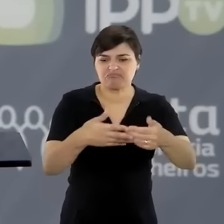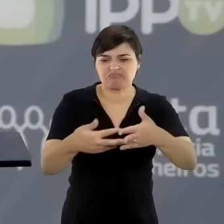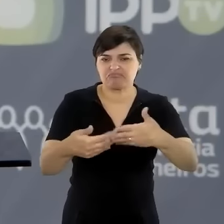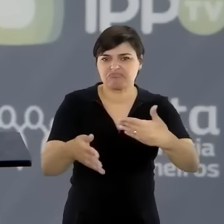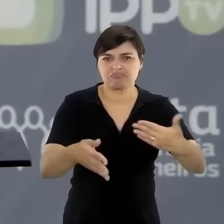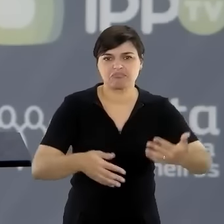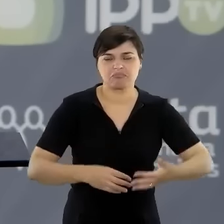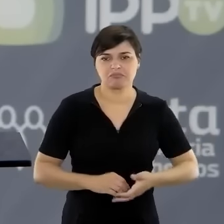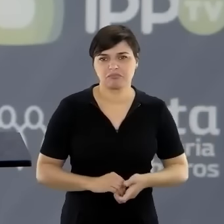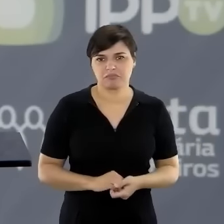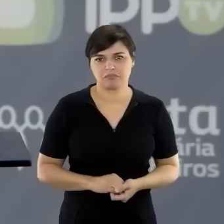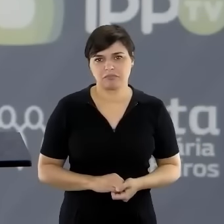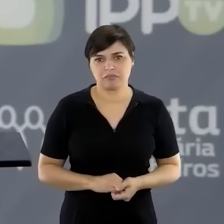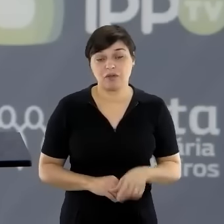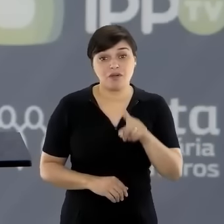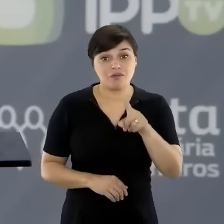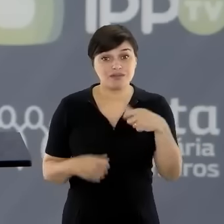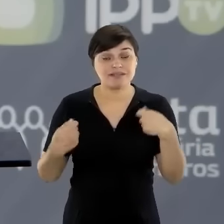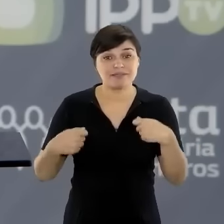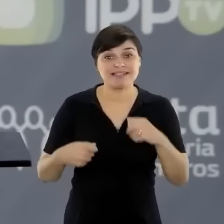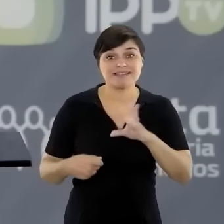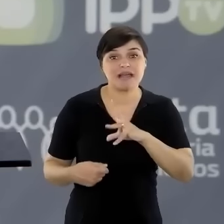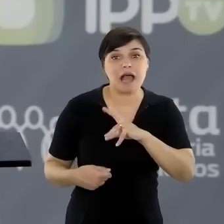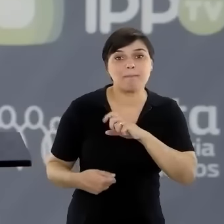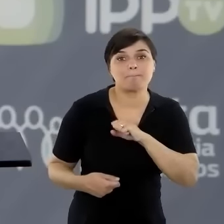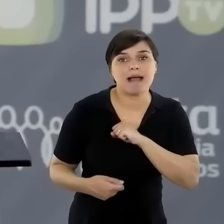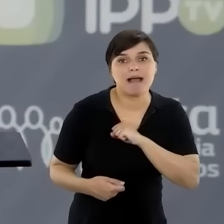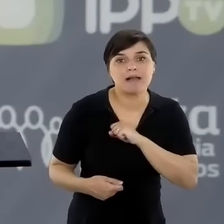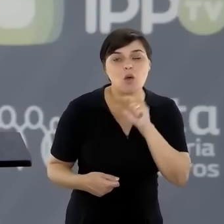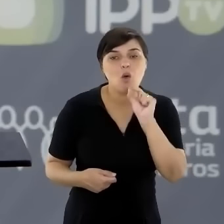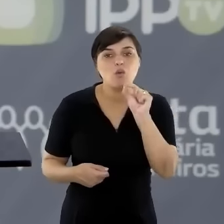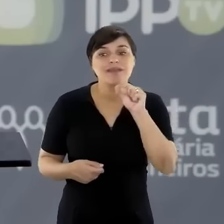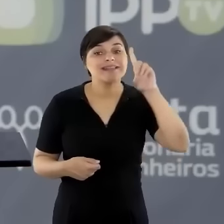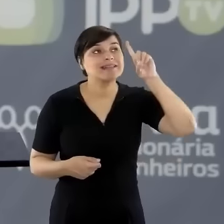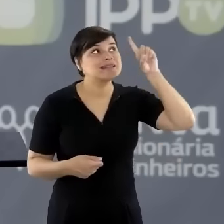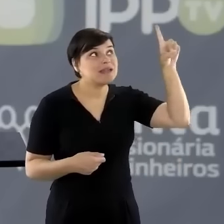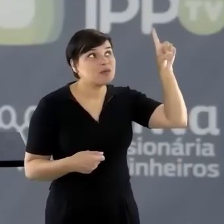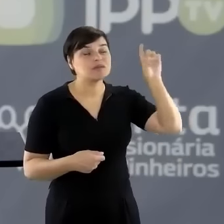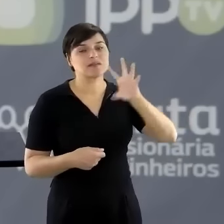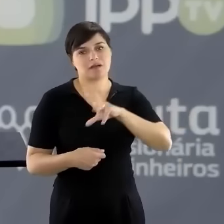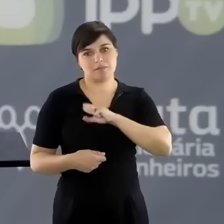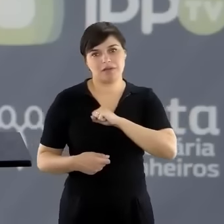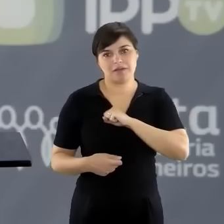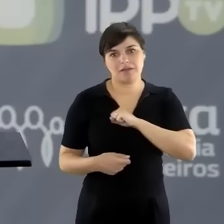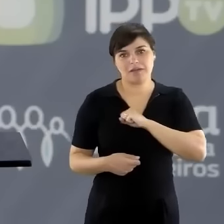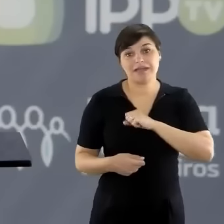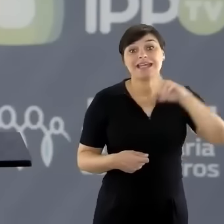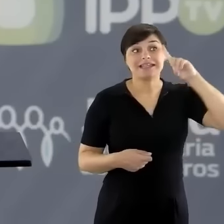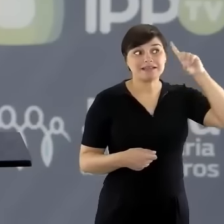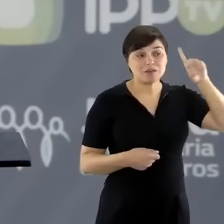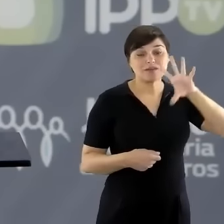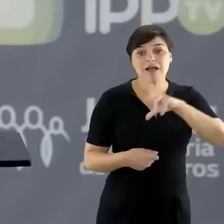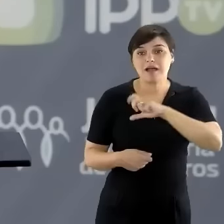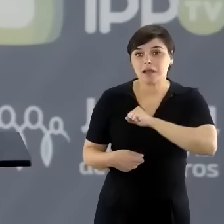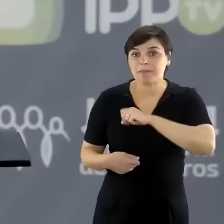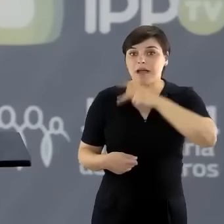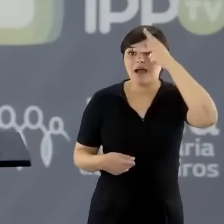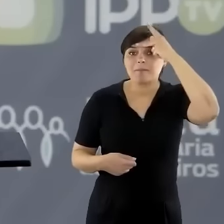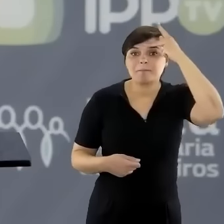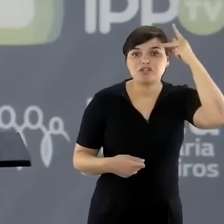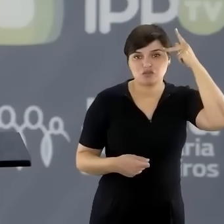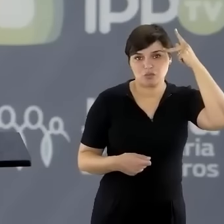destruo você precisa amar o que Deus ama Deus ama a gente Deus amou